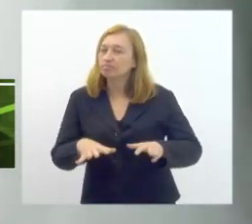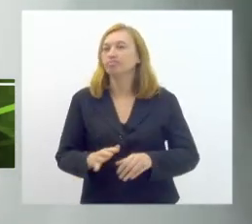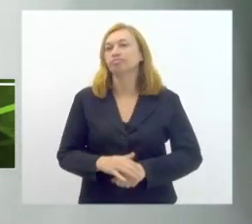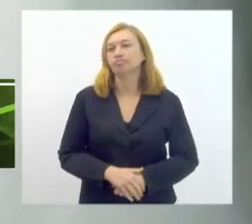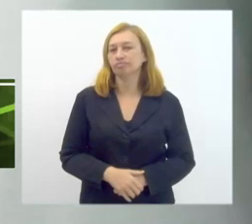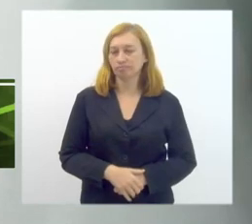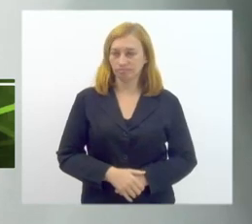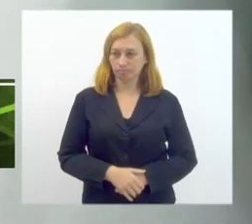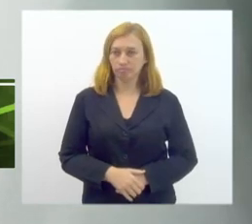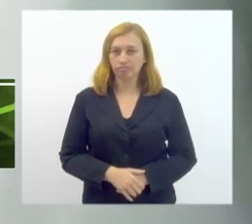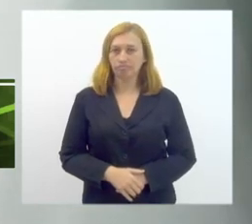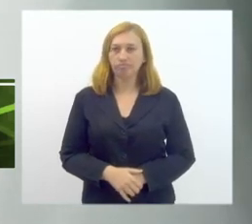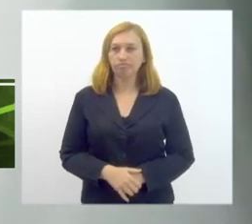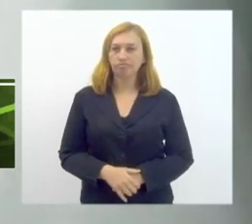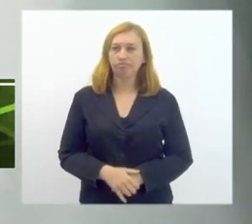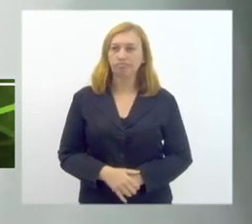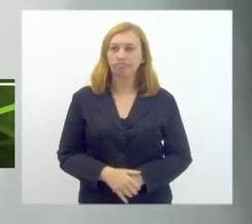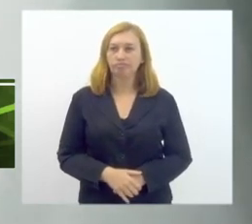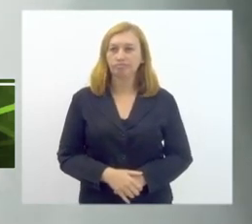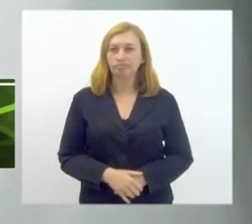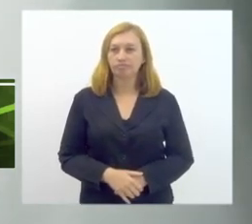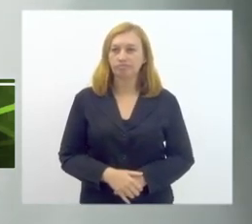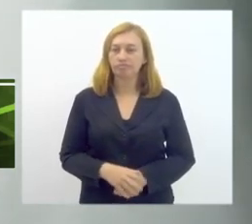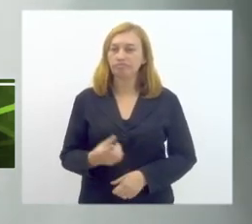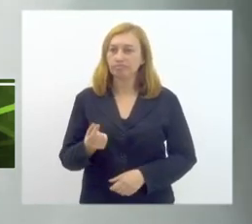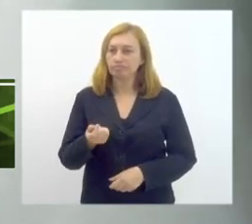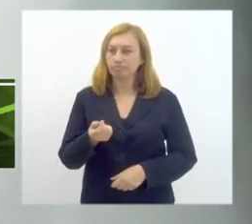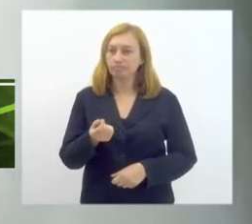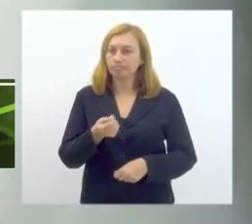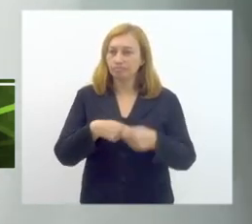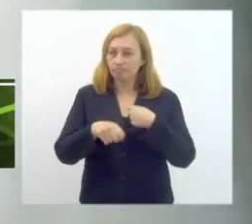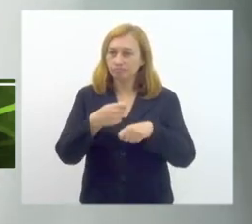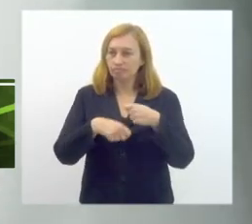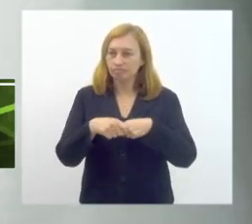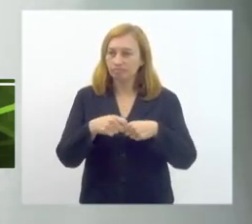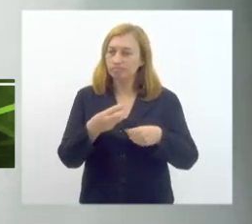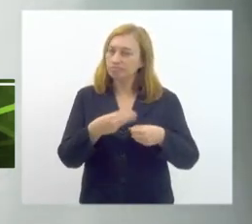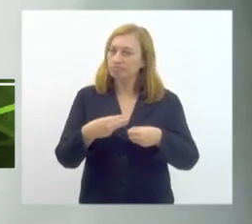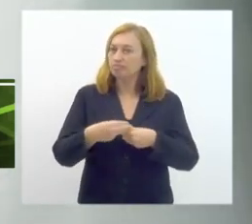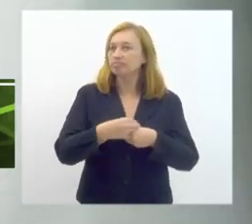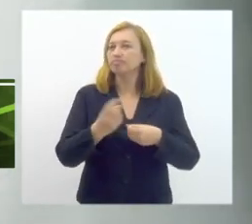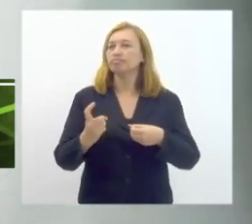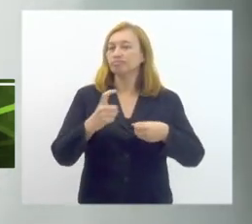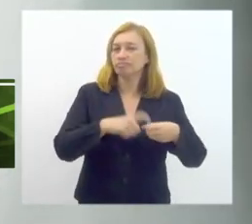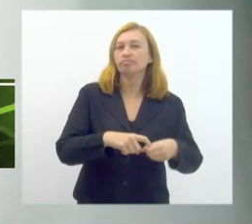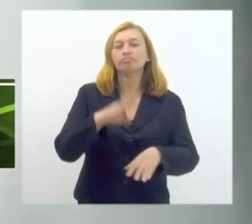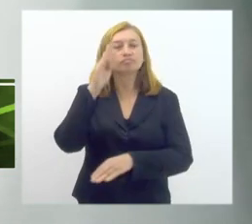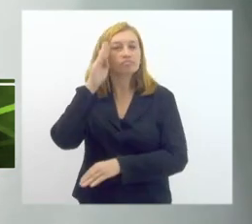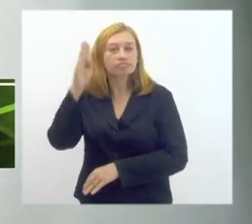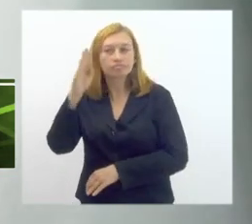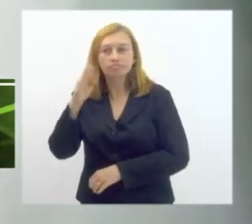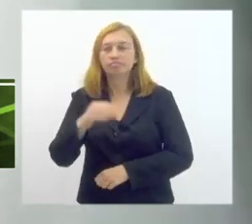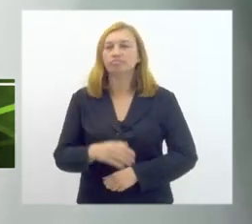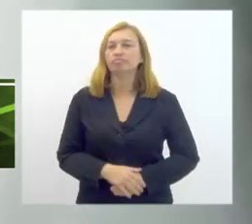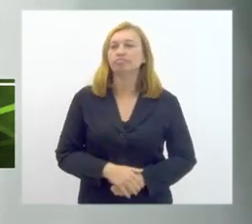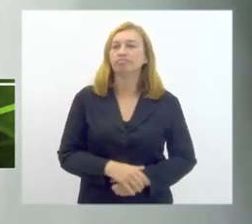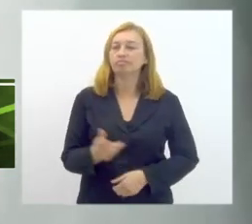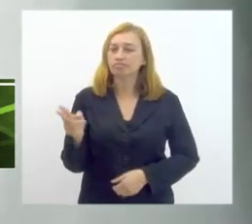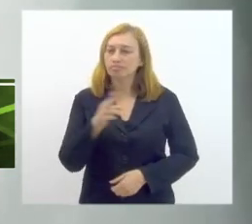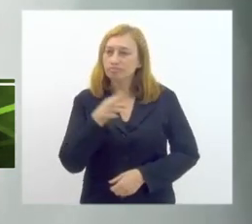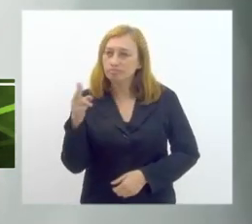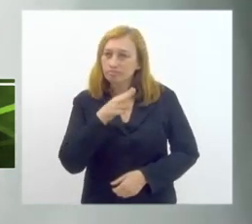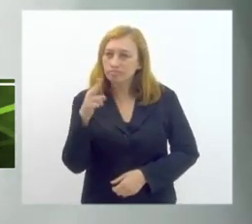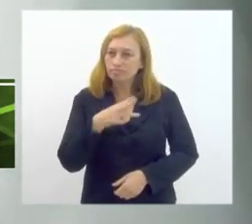forma trazendo maior economia para os municípios consorciados e, principalmente, trazendo maior agilidade